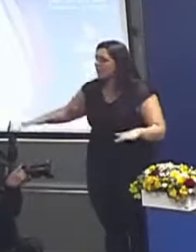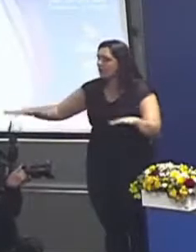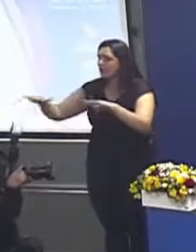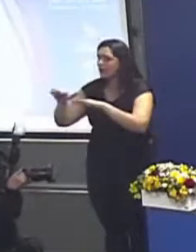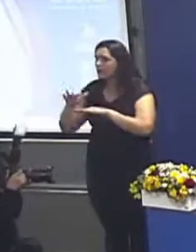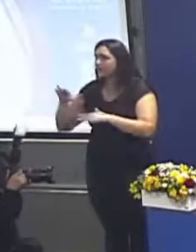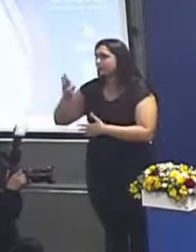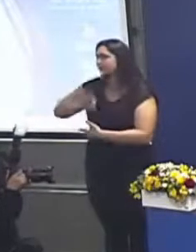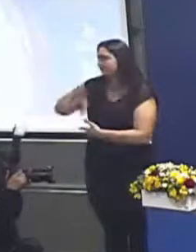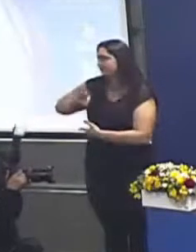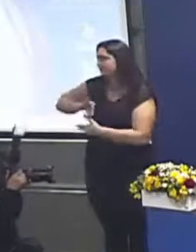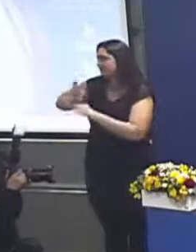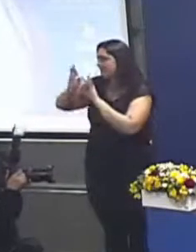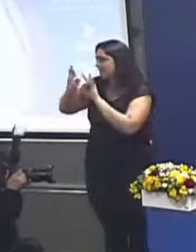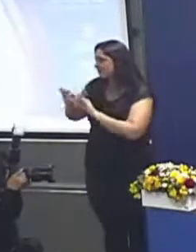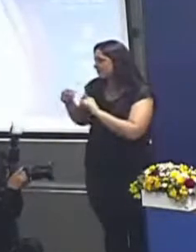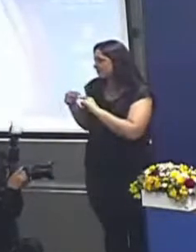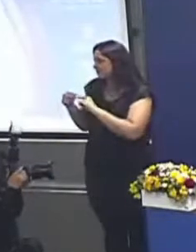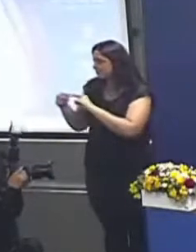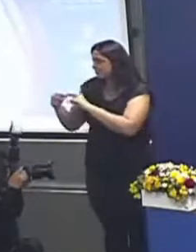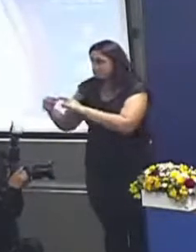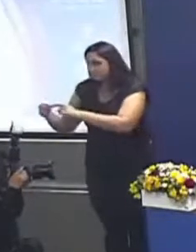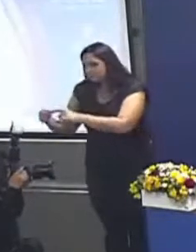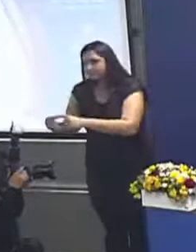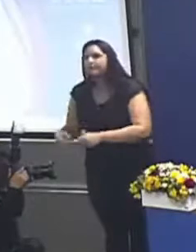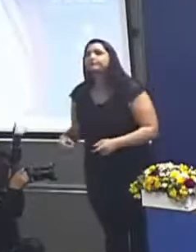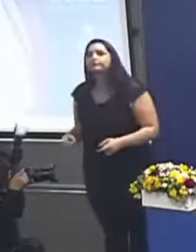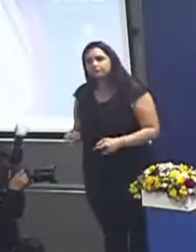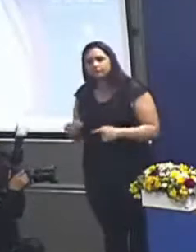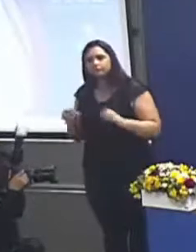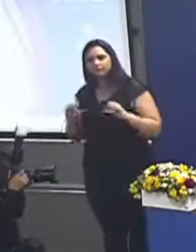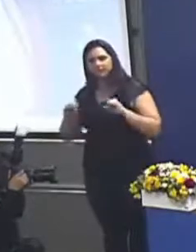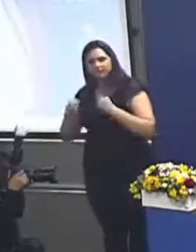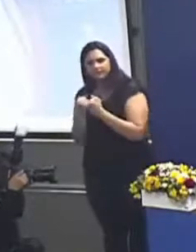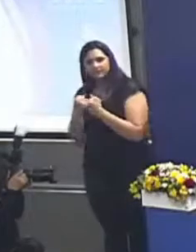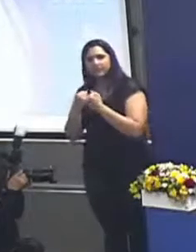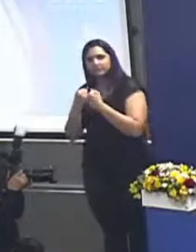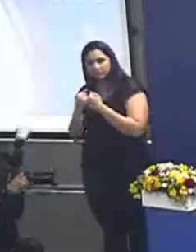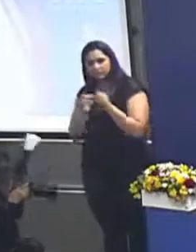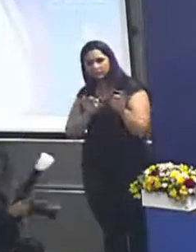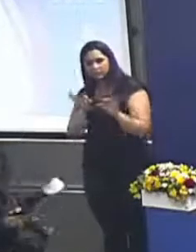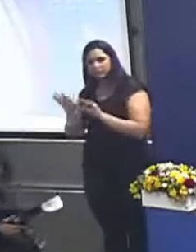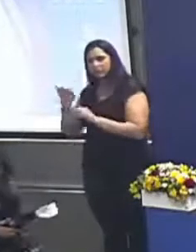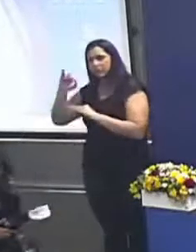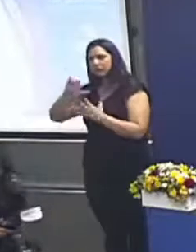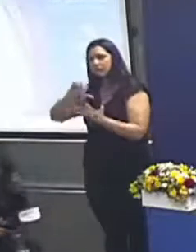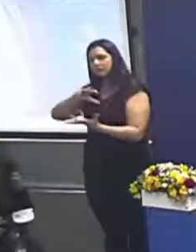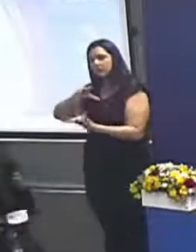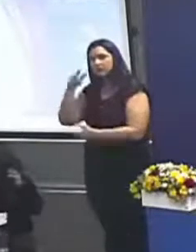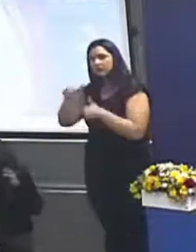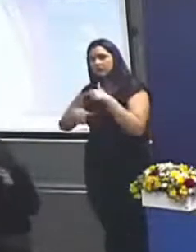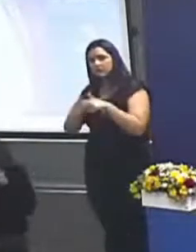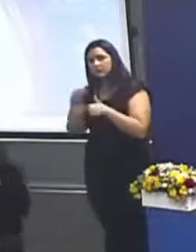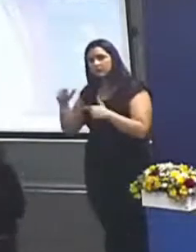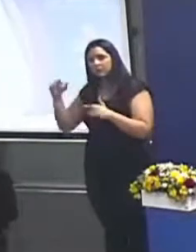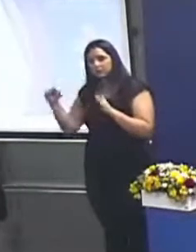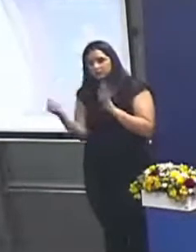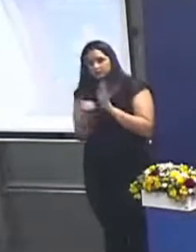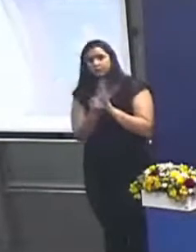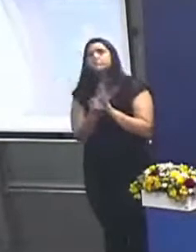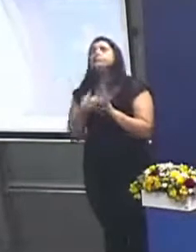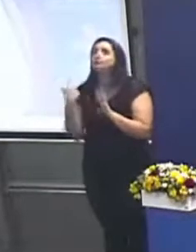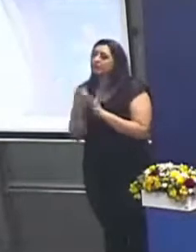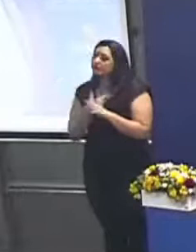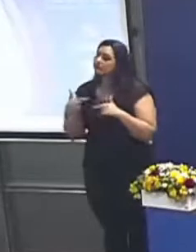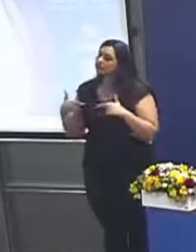trabalho, salário digno, na perspectiva que defende a Organização Internacional do Trabalho e também a